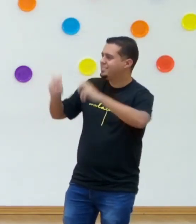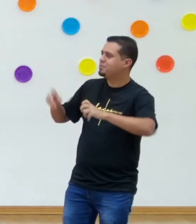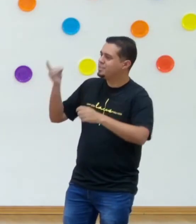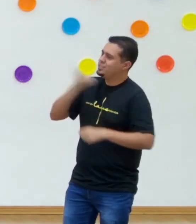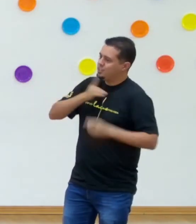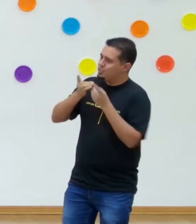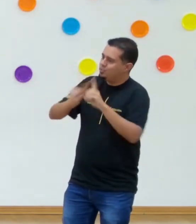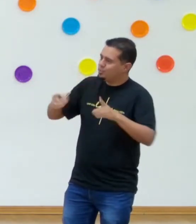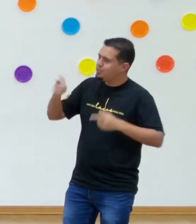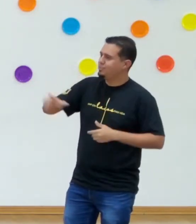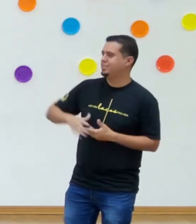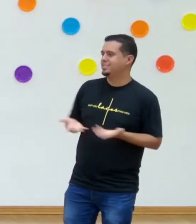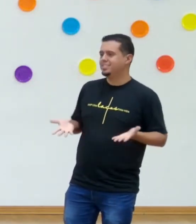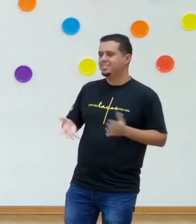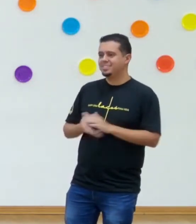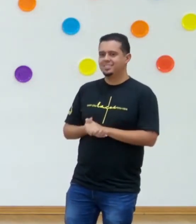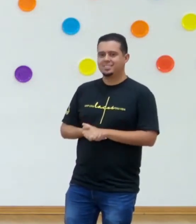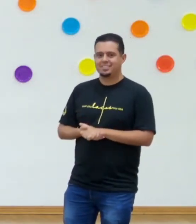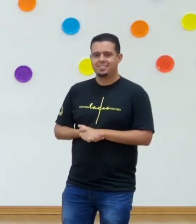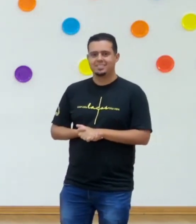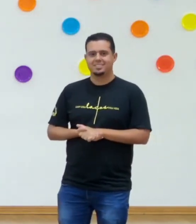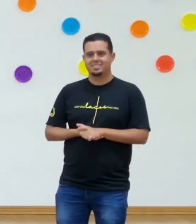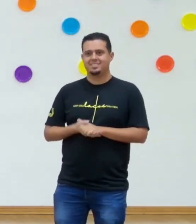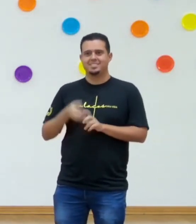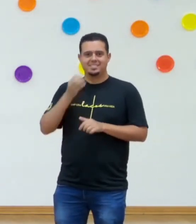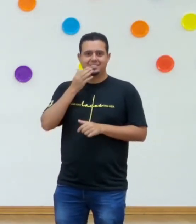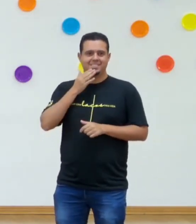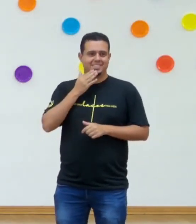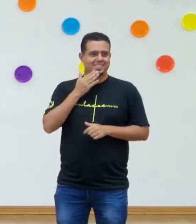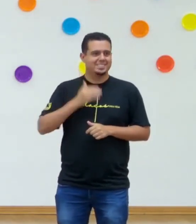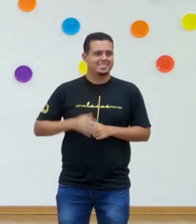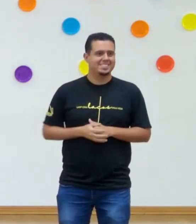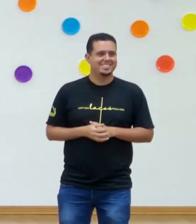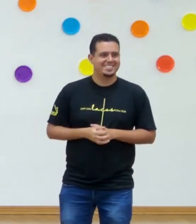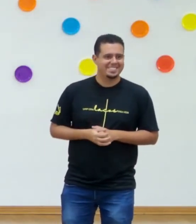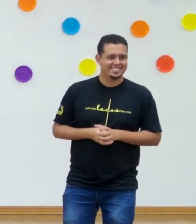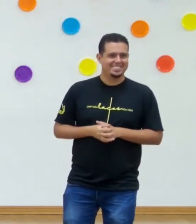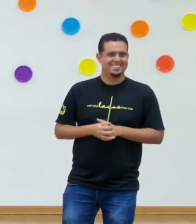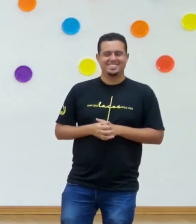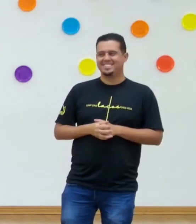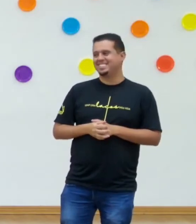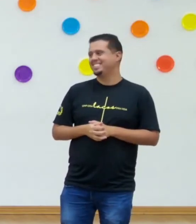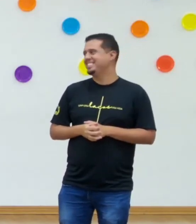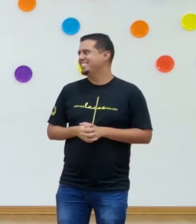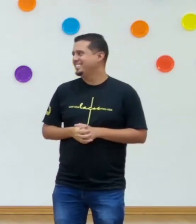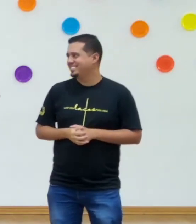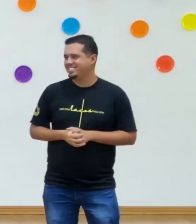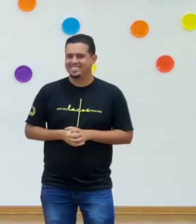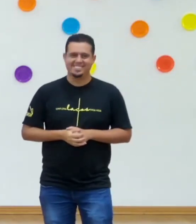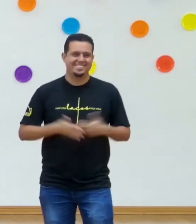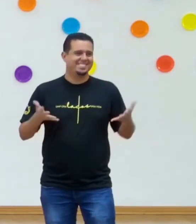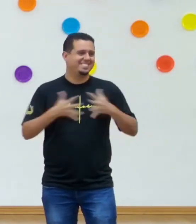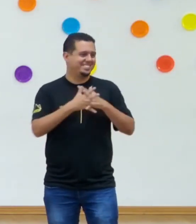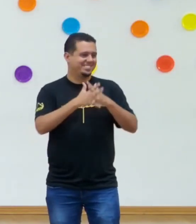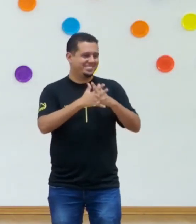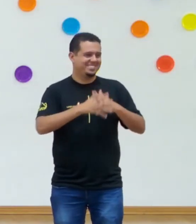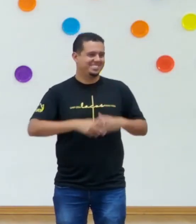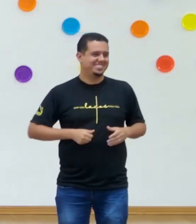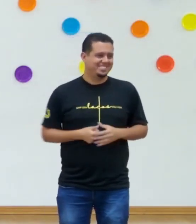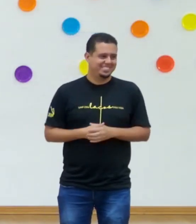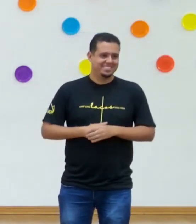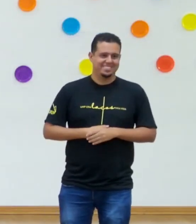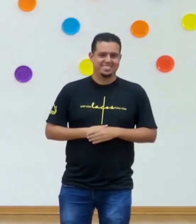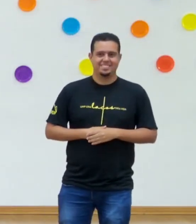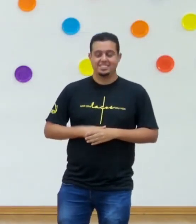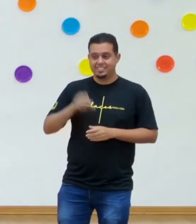Pois é, divórcio de novo. Olha isso, Era pra não chegar nesse nível, né? Se